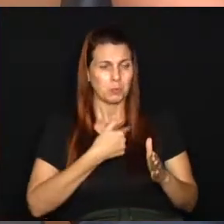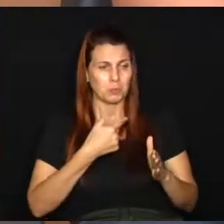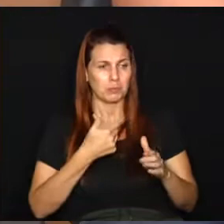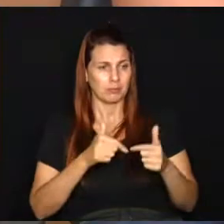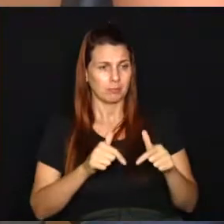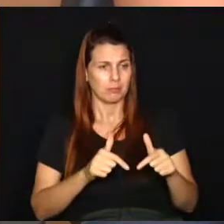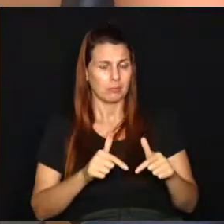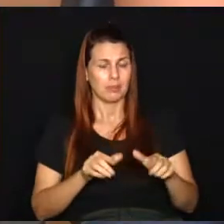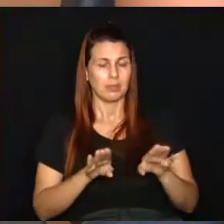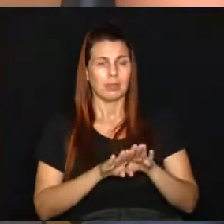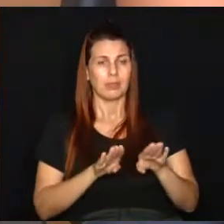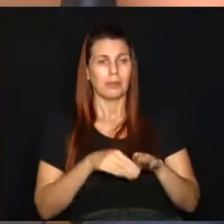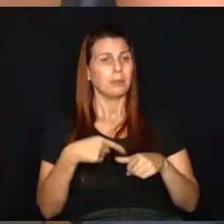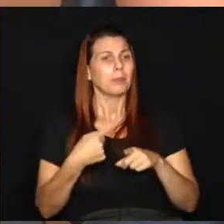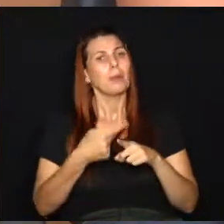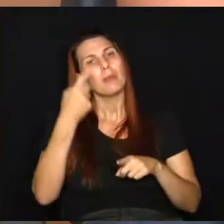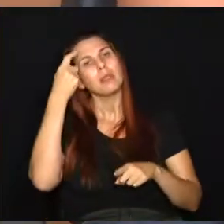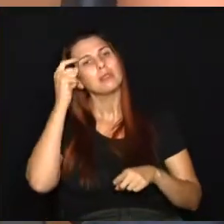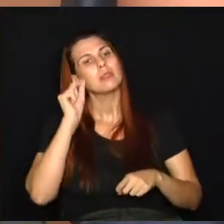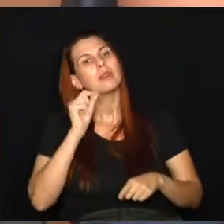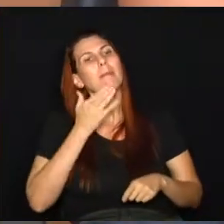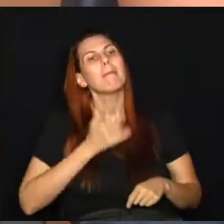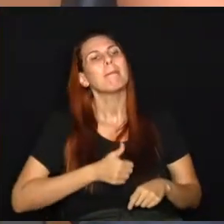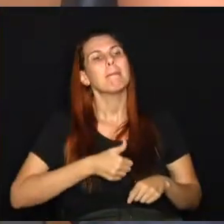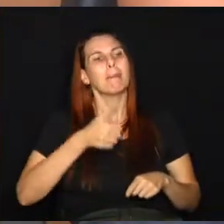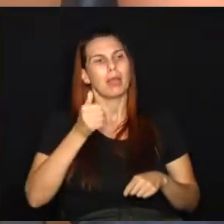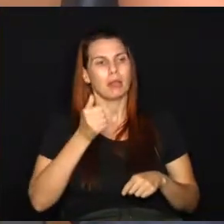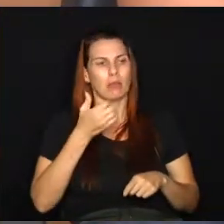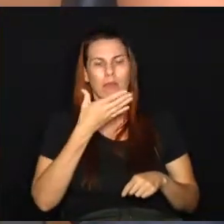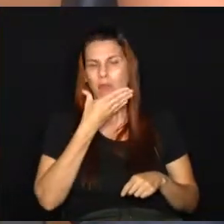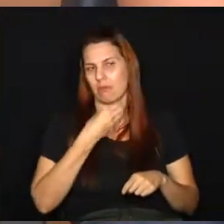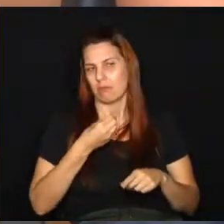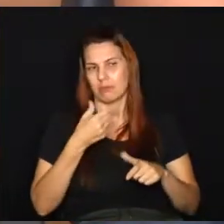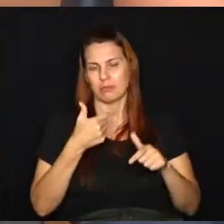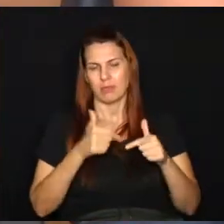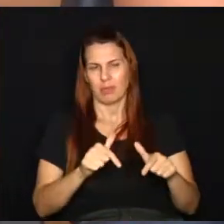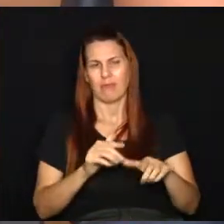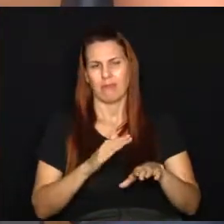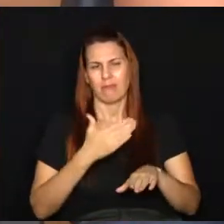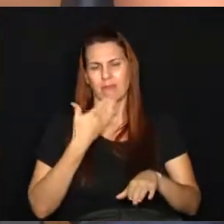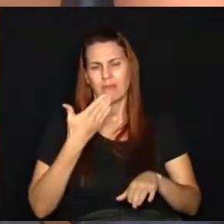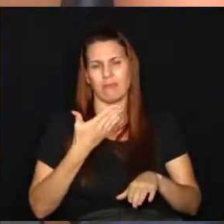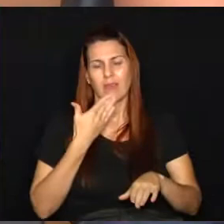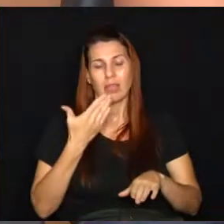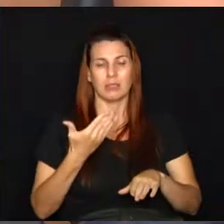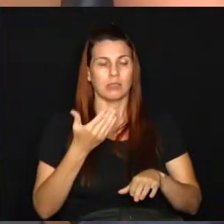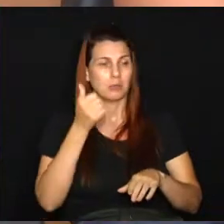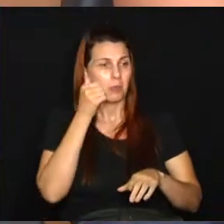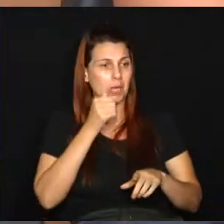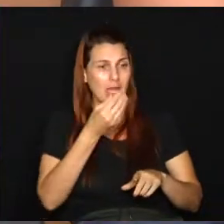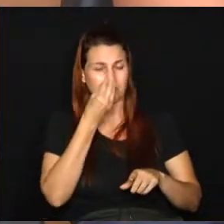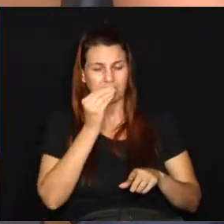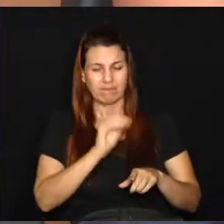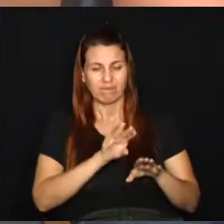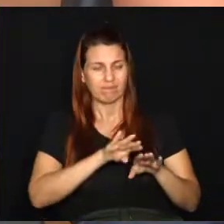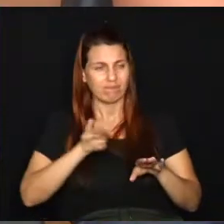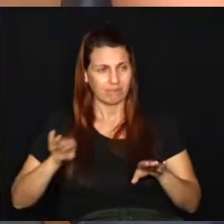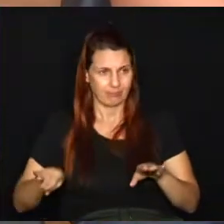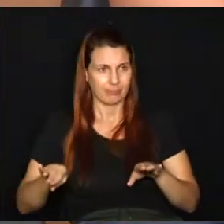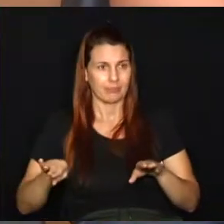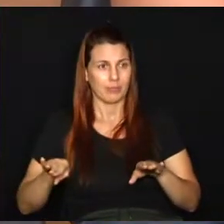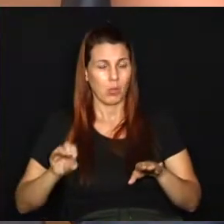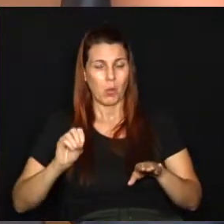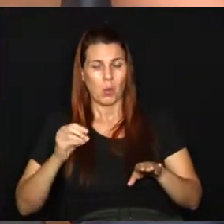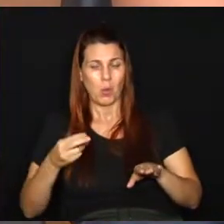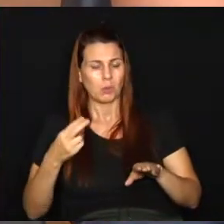ao invés, quando a equipe era composta majoritariamente por homens, era muito mais fácil eles excluírem as mulheres desses espaços do que